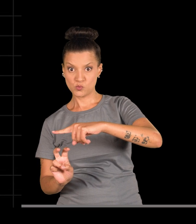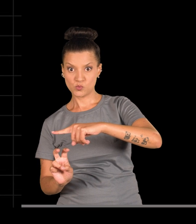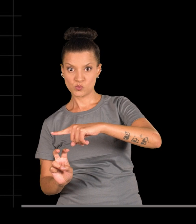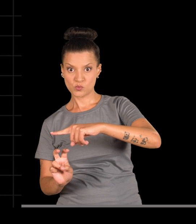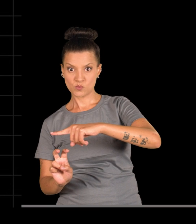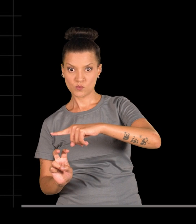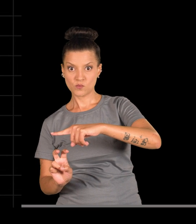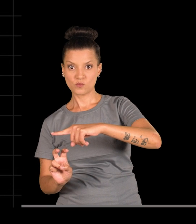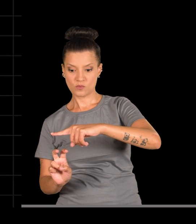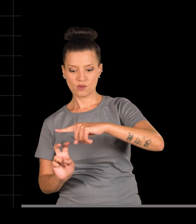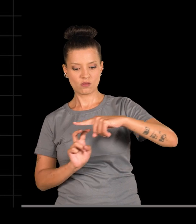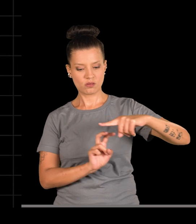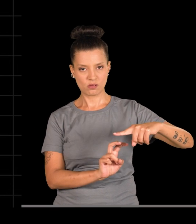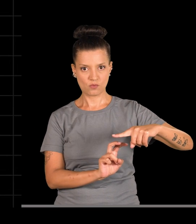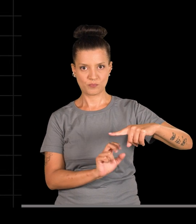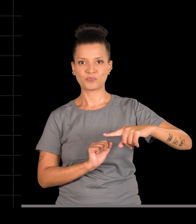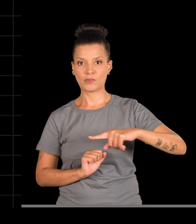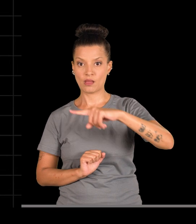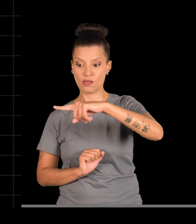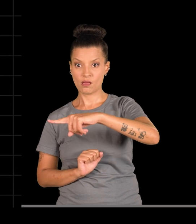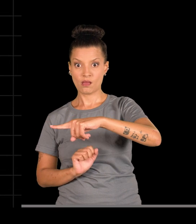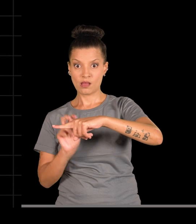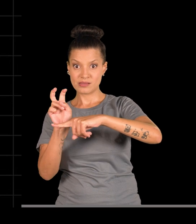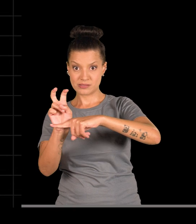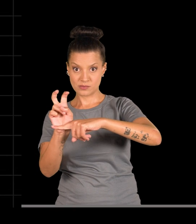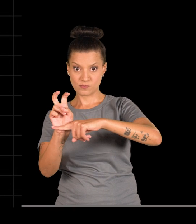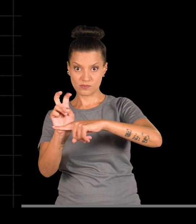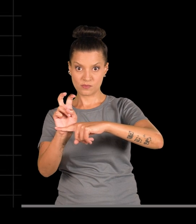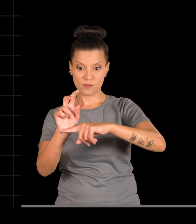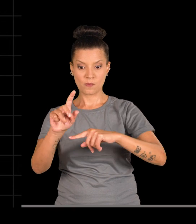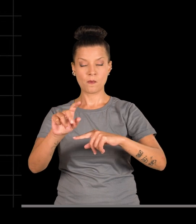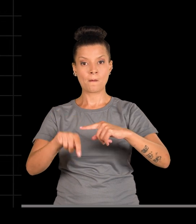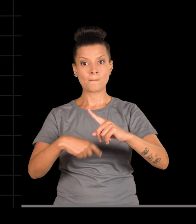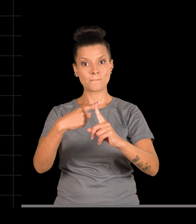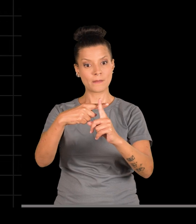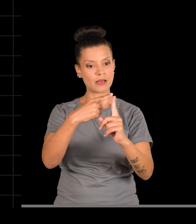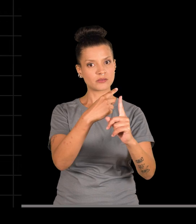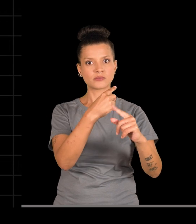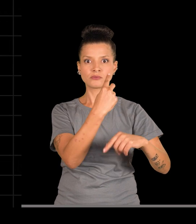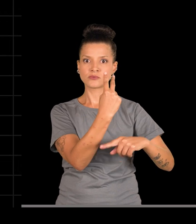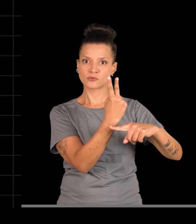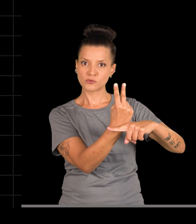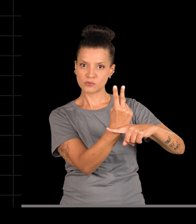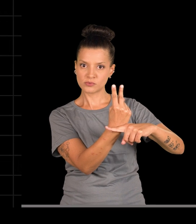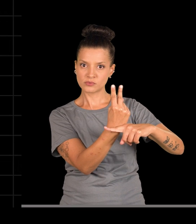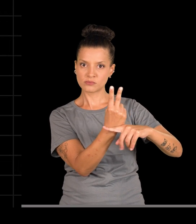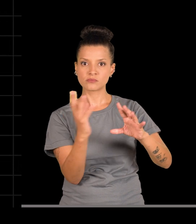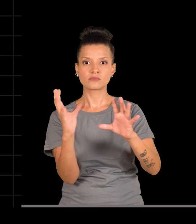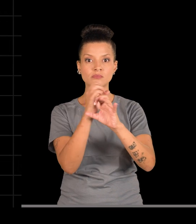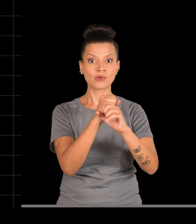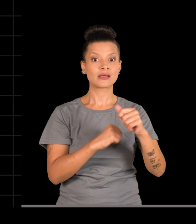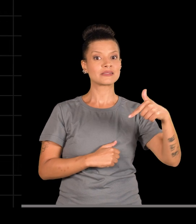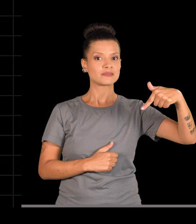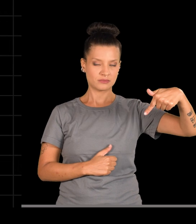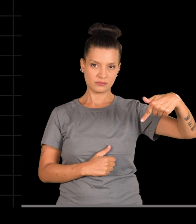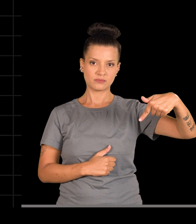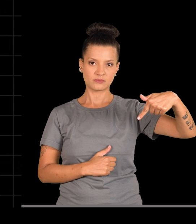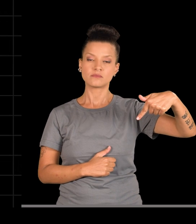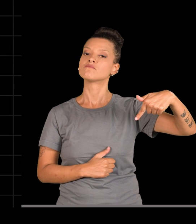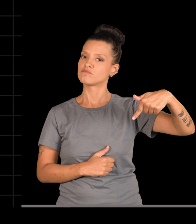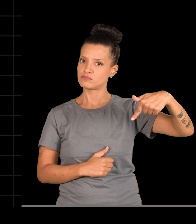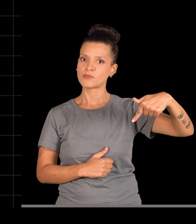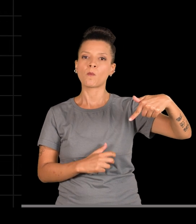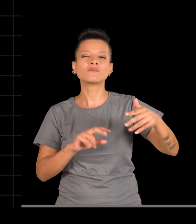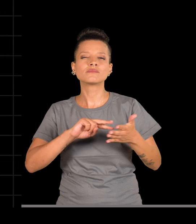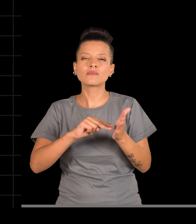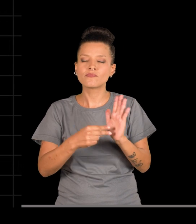como denominador e em cima 5 mais 2 que dá 7. Então você contabiliza aqui, ó, 1, 2, 3, 4, 5, 6, 7.